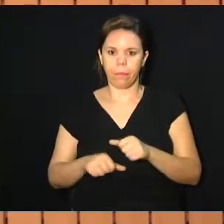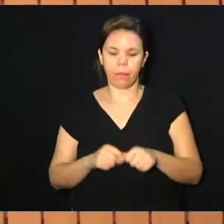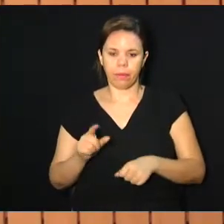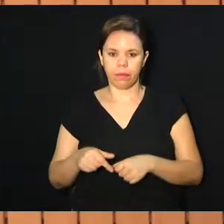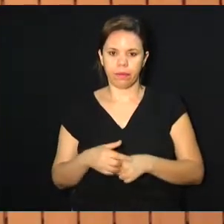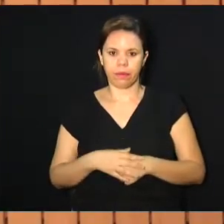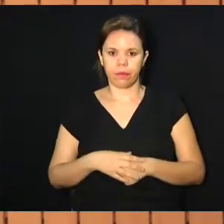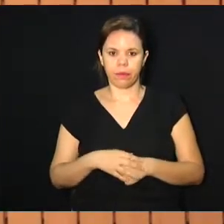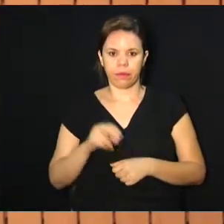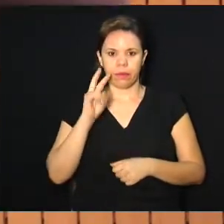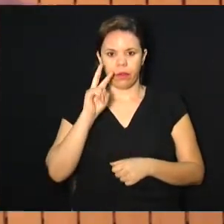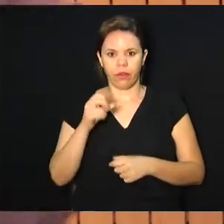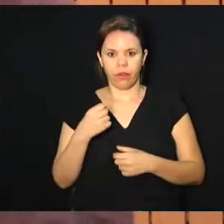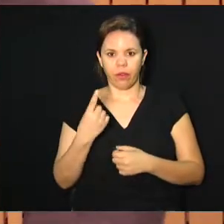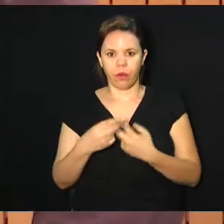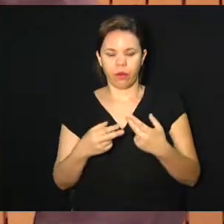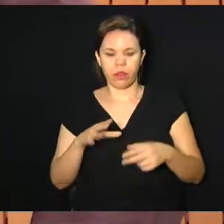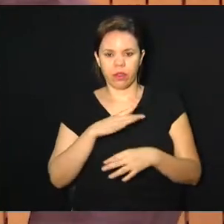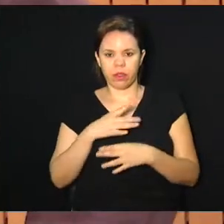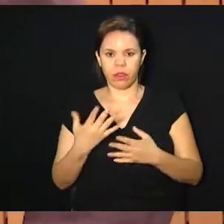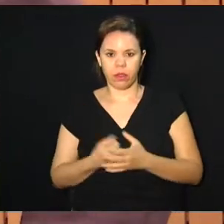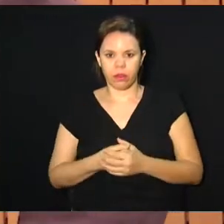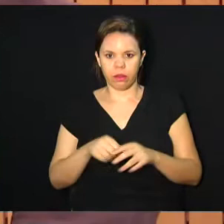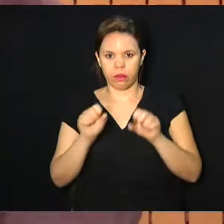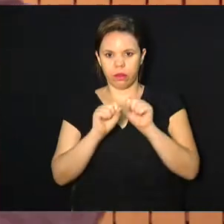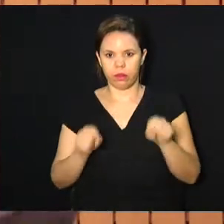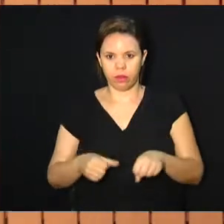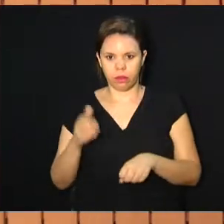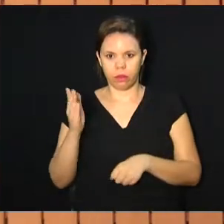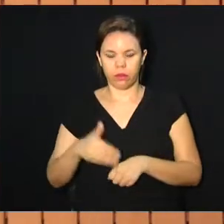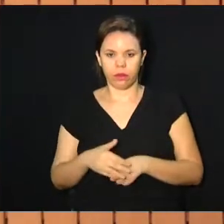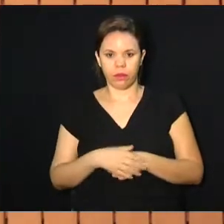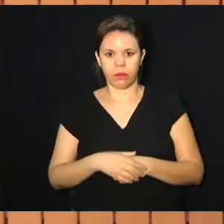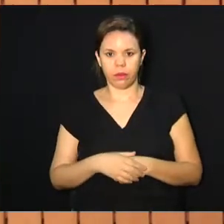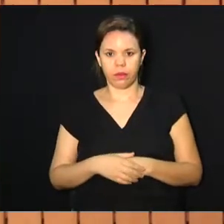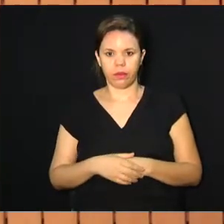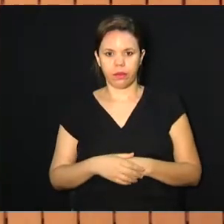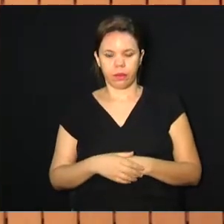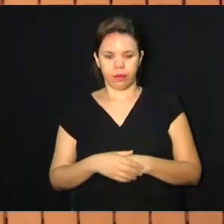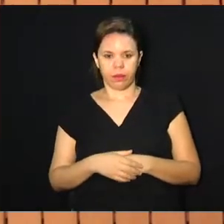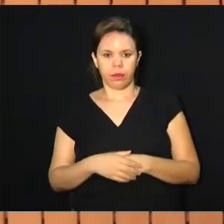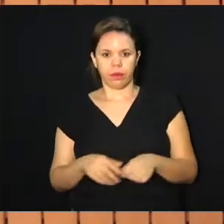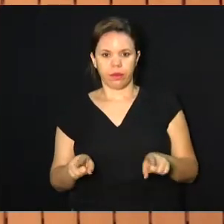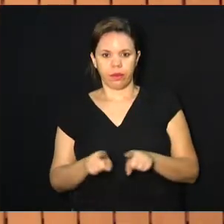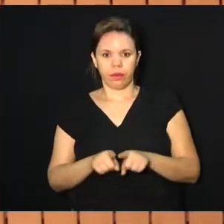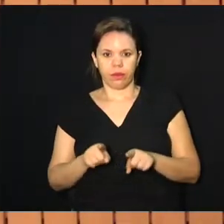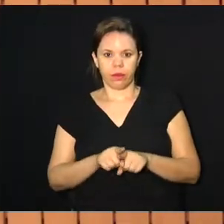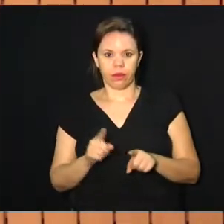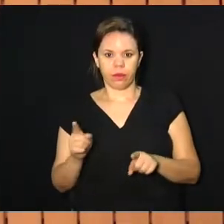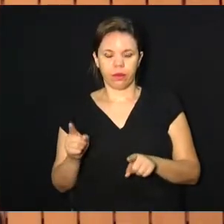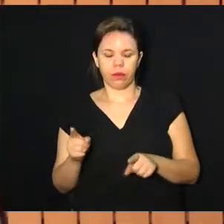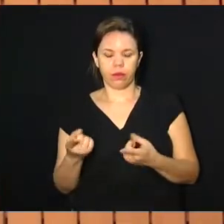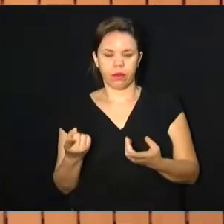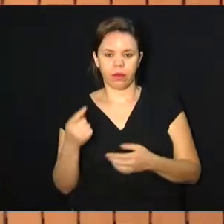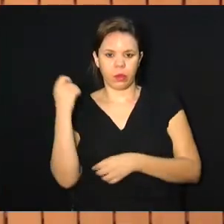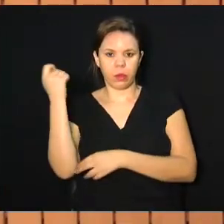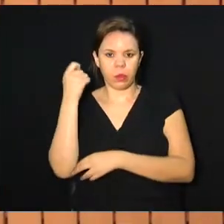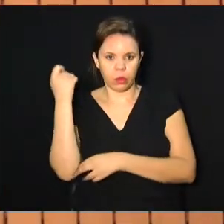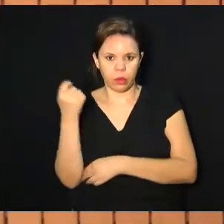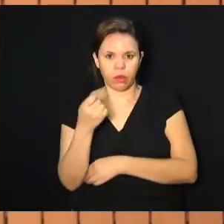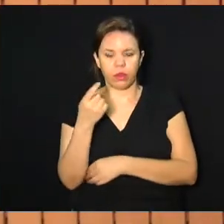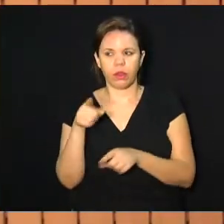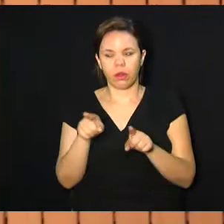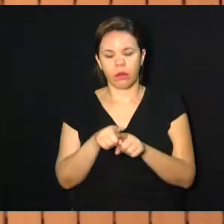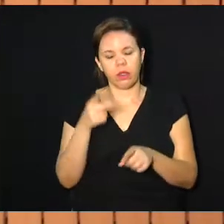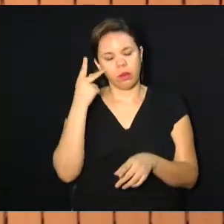Eu vi algumas cidades que desfizeram, né, o sistema direto, como Diadema e Passo Fundo, no Rio Grande do Sul, alegando que porque